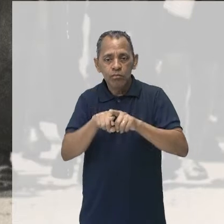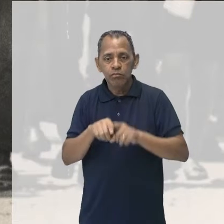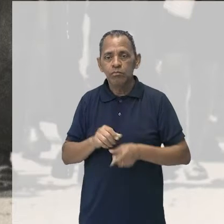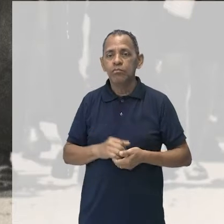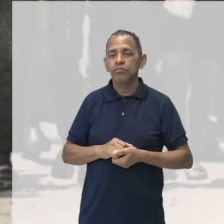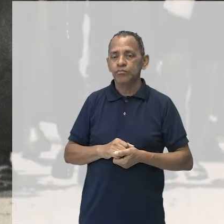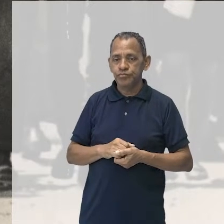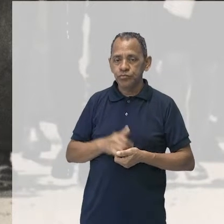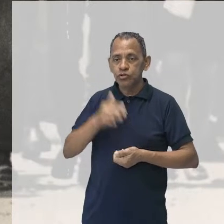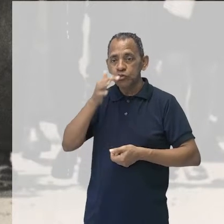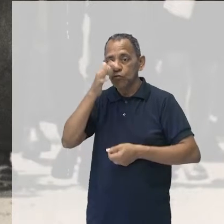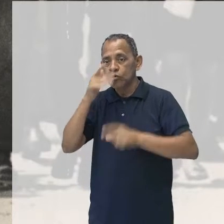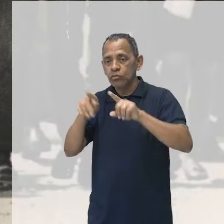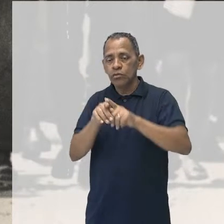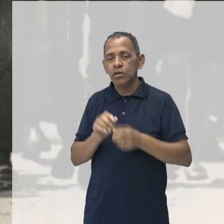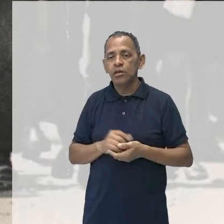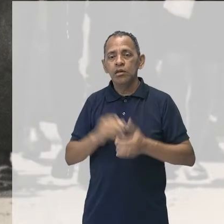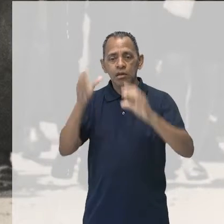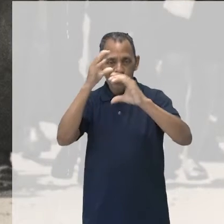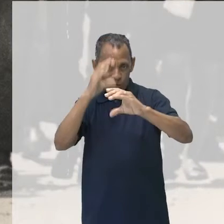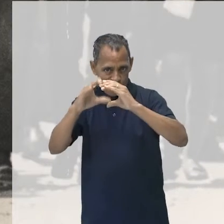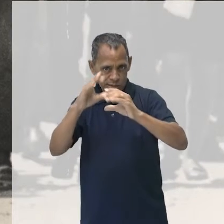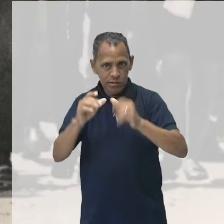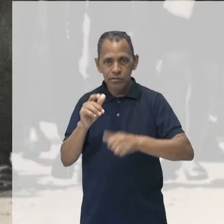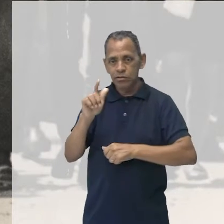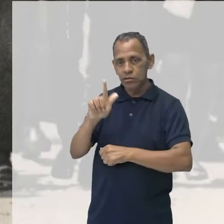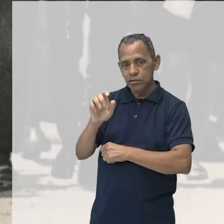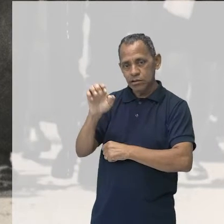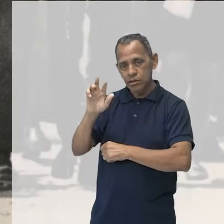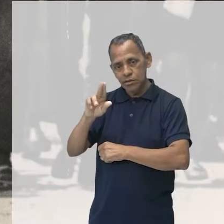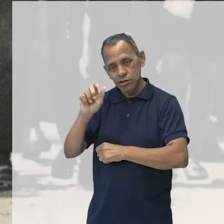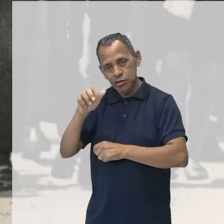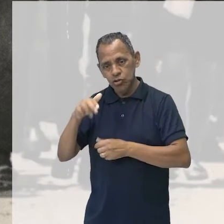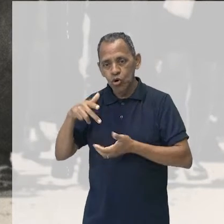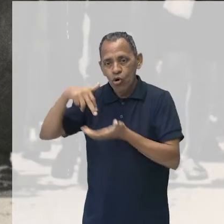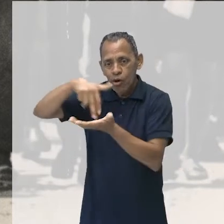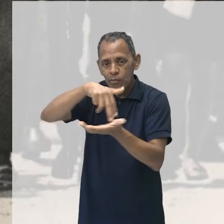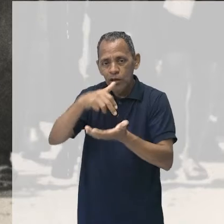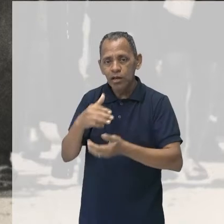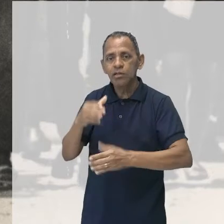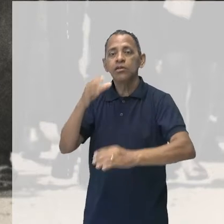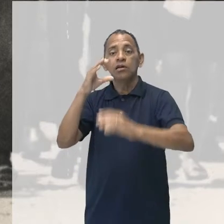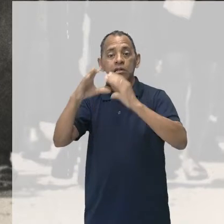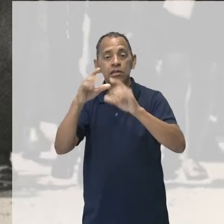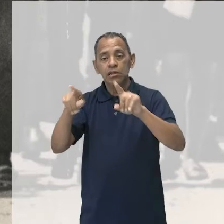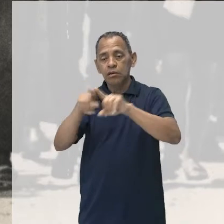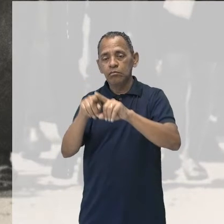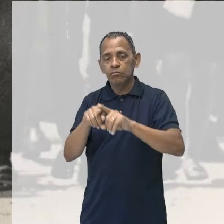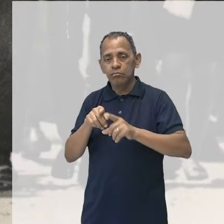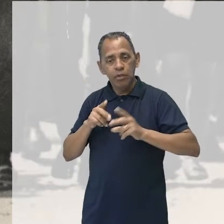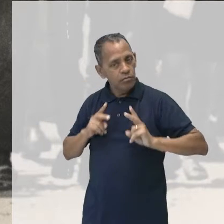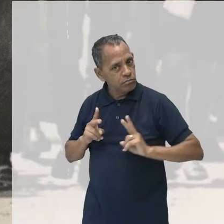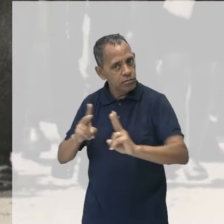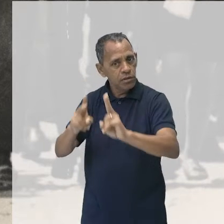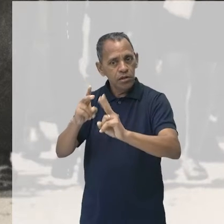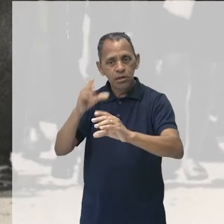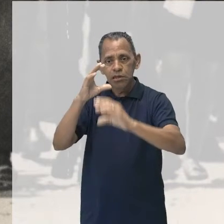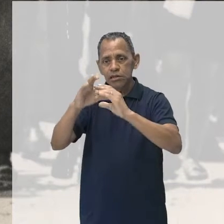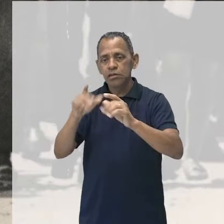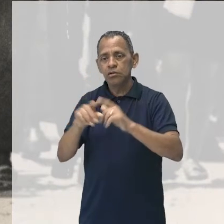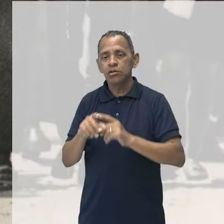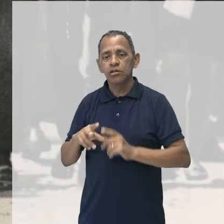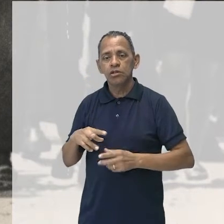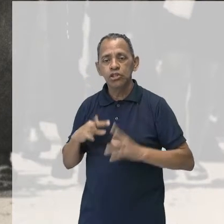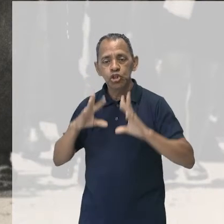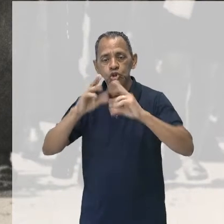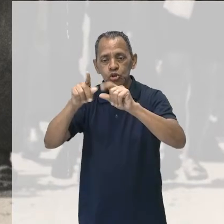flores, canção de Geraldo Vandré. Caminhando e cantando e seguindo a canção. Somos todos